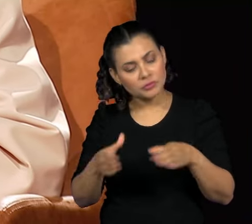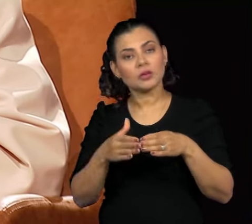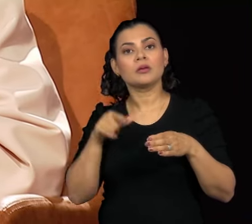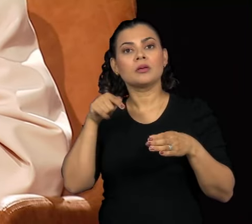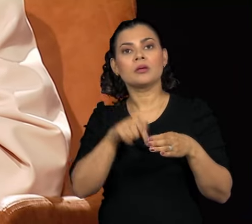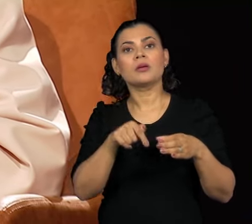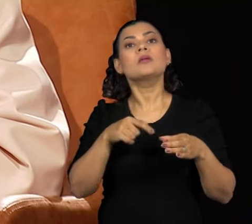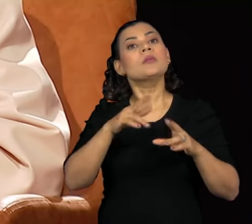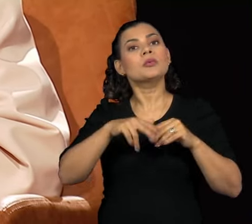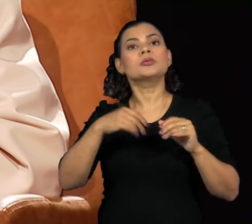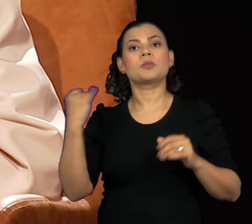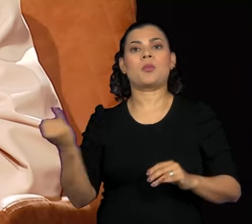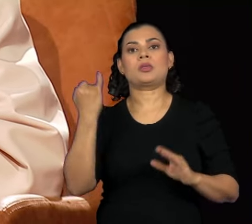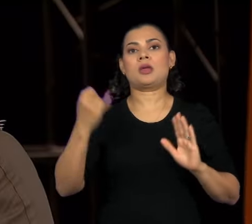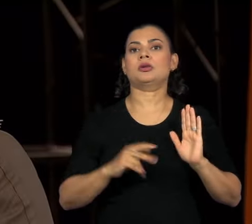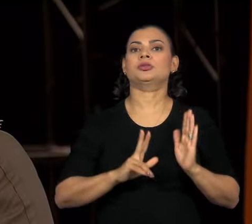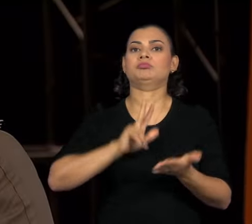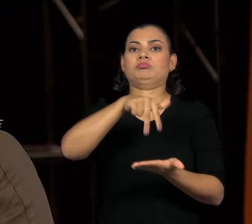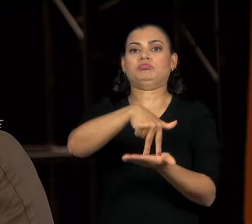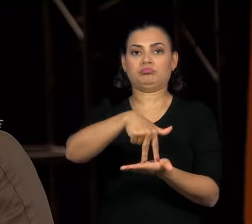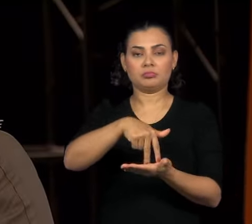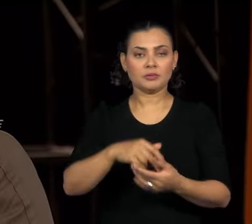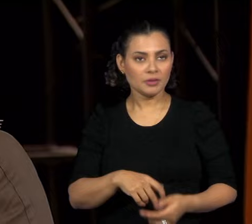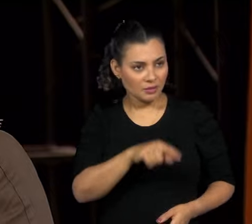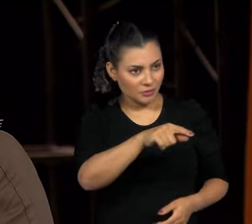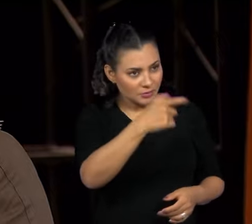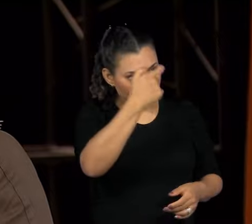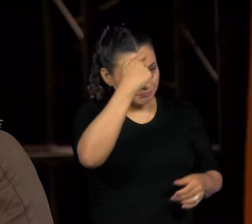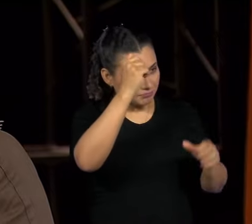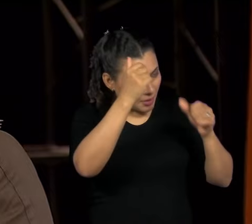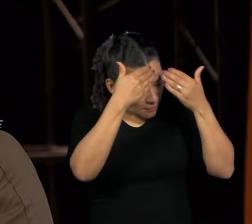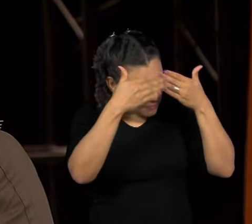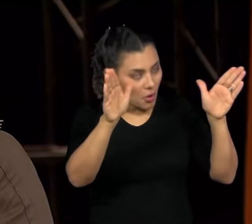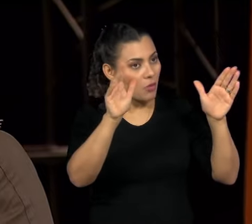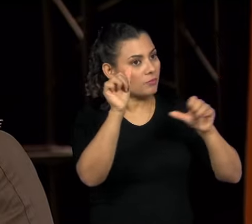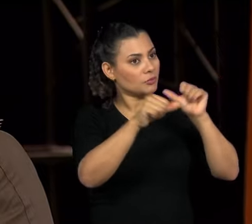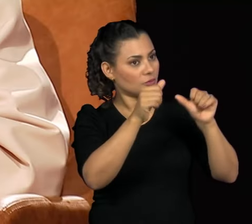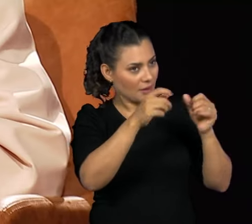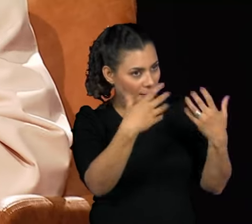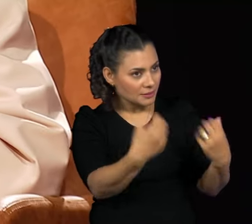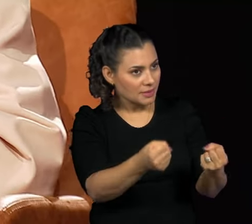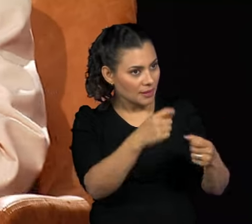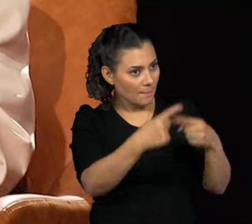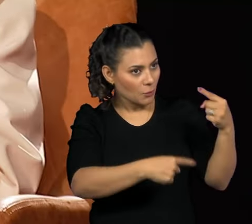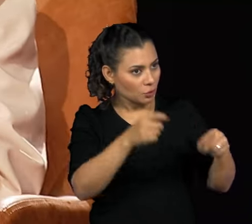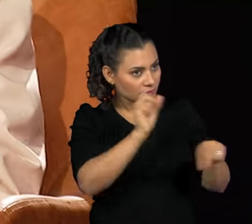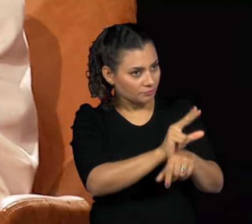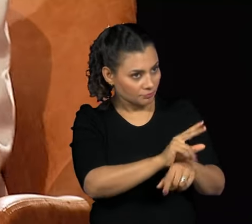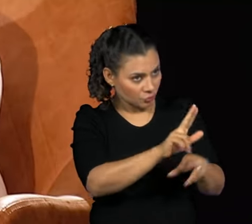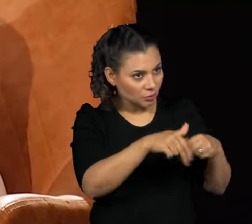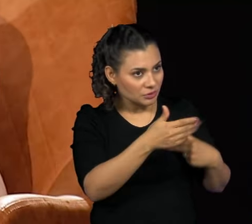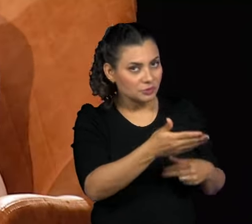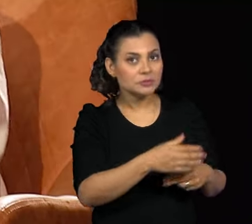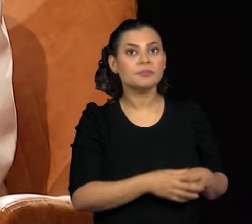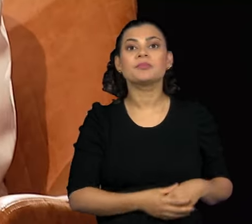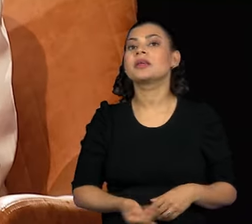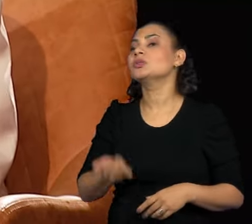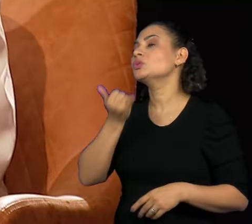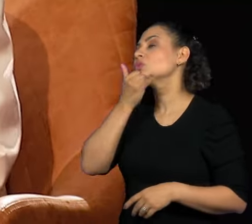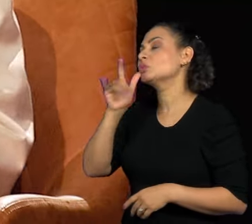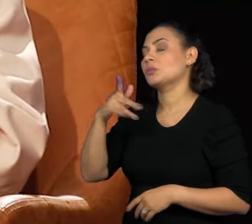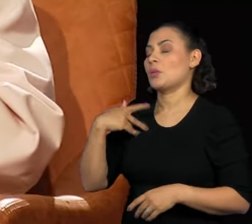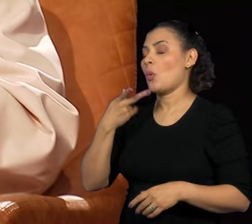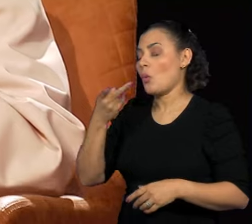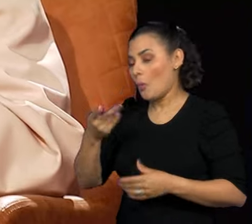é mais legítimo, entendeu? Isso te fez mudar de ideia? Isso te fez abraçar, então, a política? Sim, não. Eu acabei que fui contar uma coisa e esqueci da